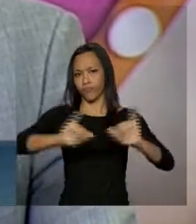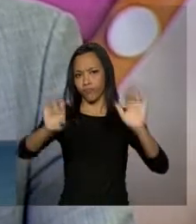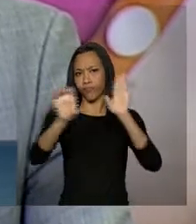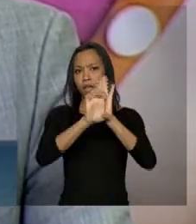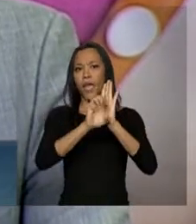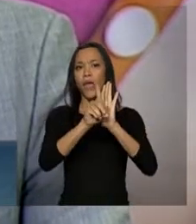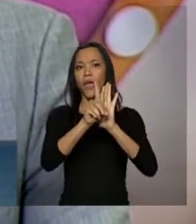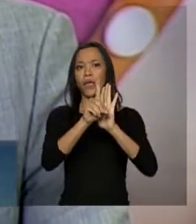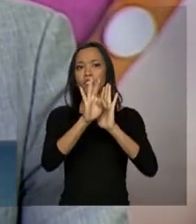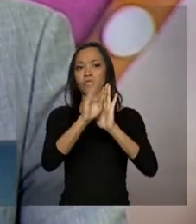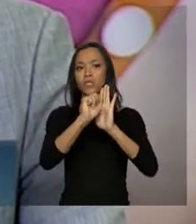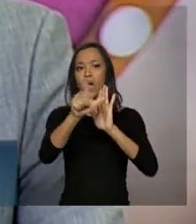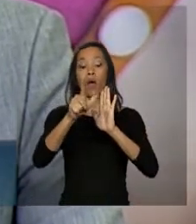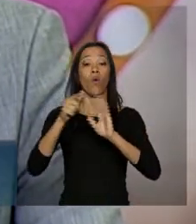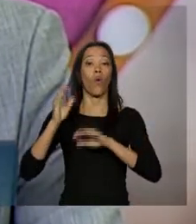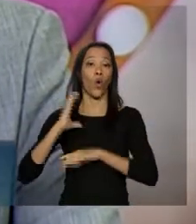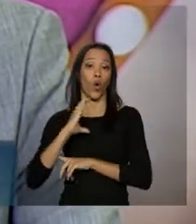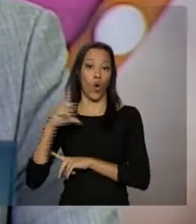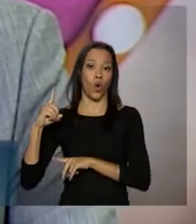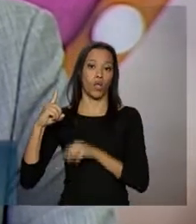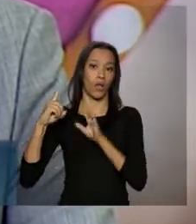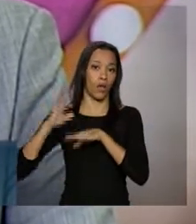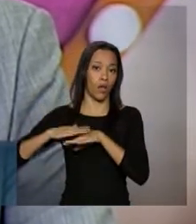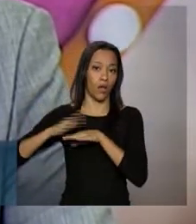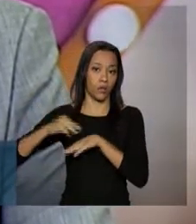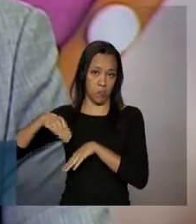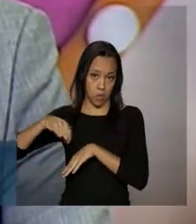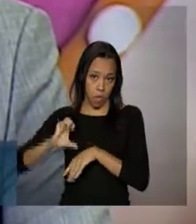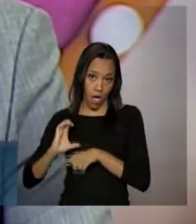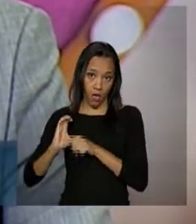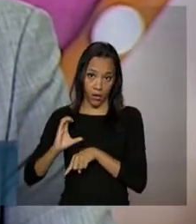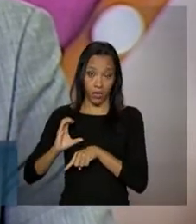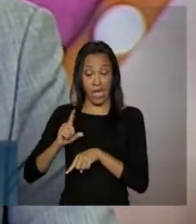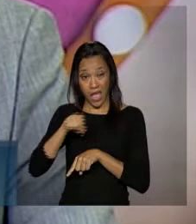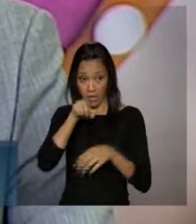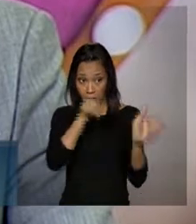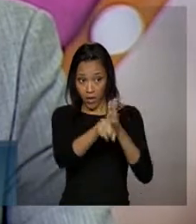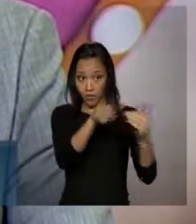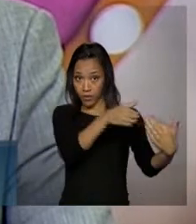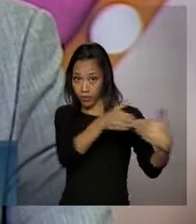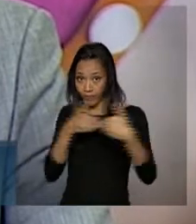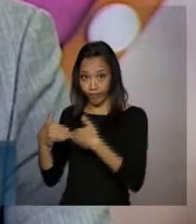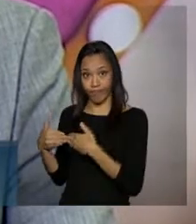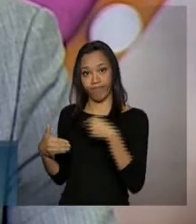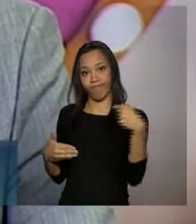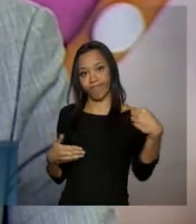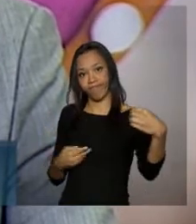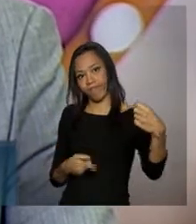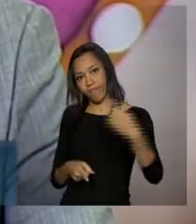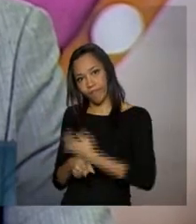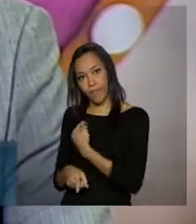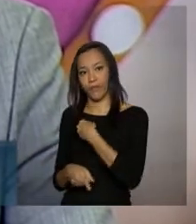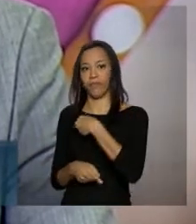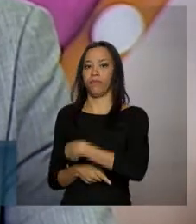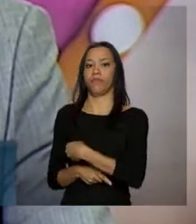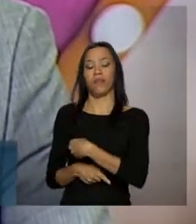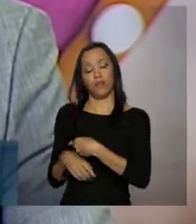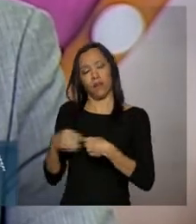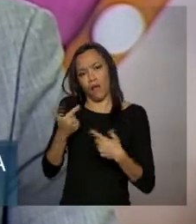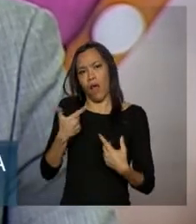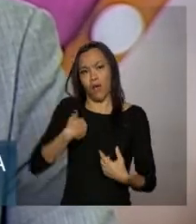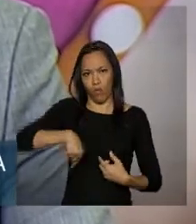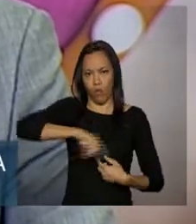coordenado pelo MEC, e essa pergunta deve ser direcionada ao Ministério da Educação, muito embora a gente venha